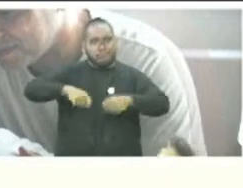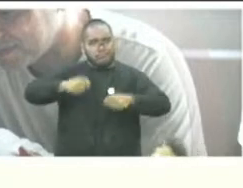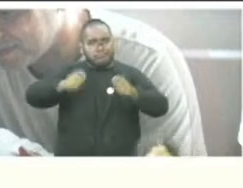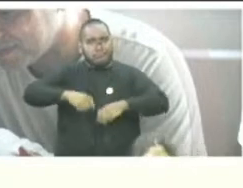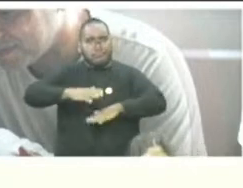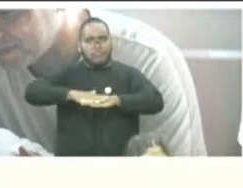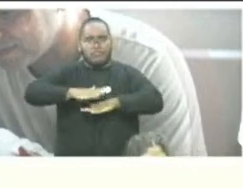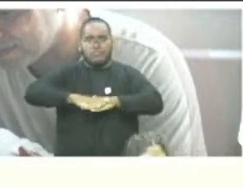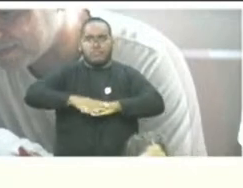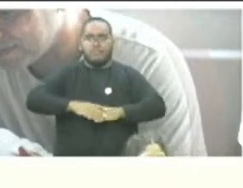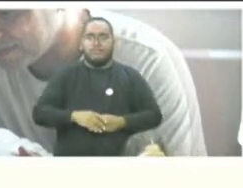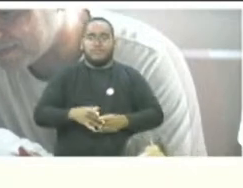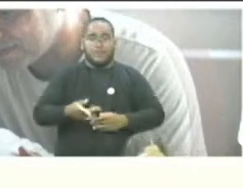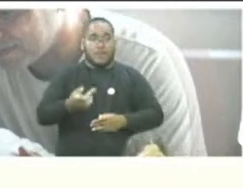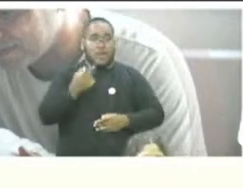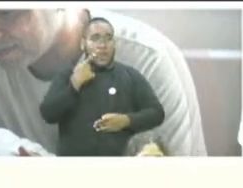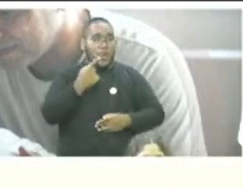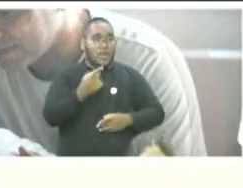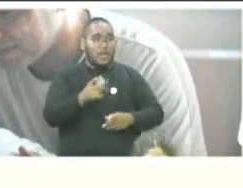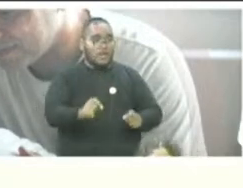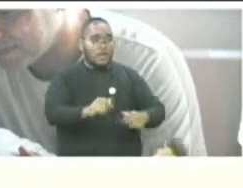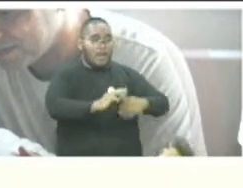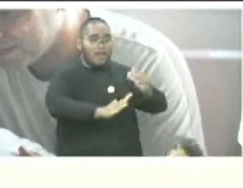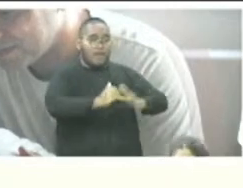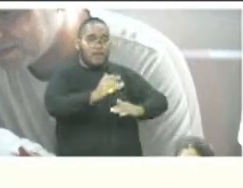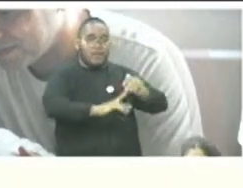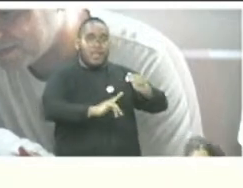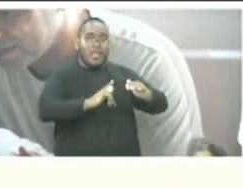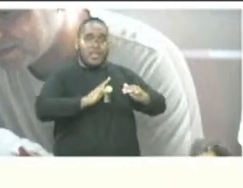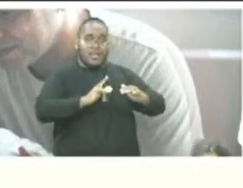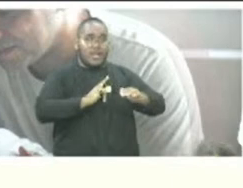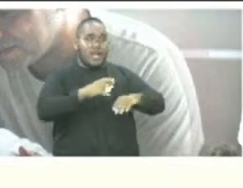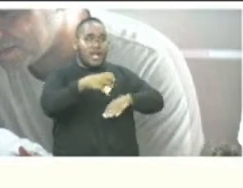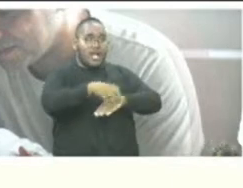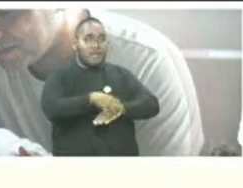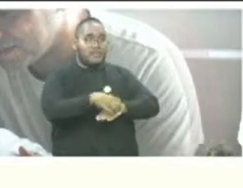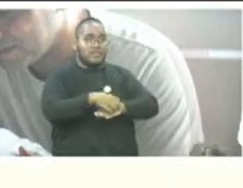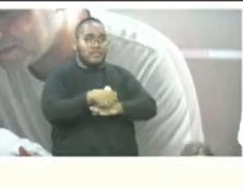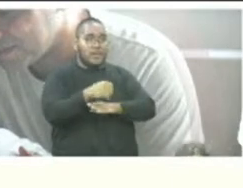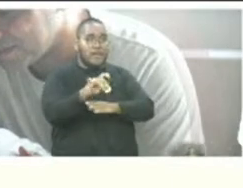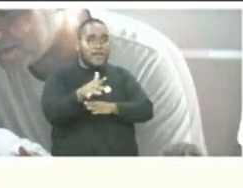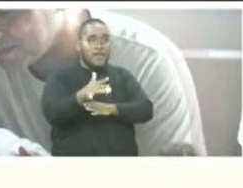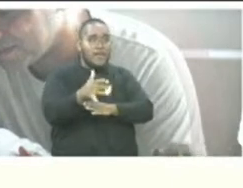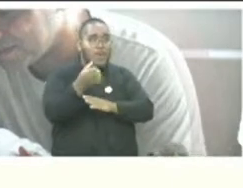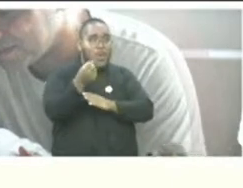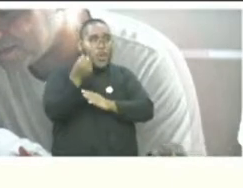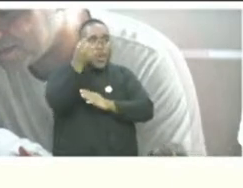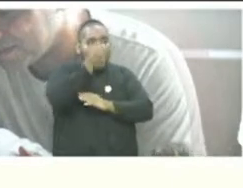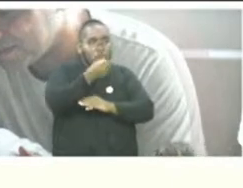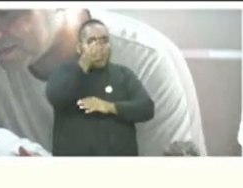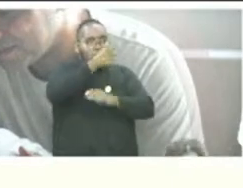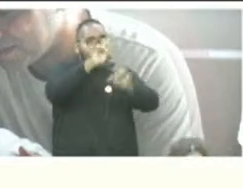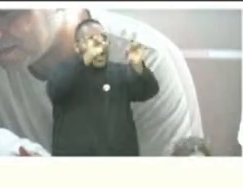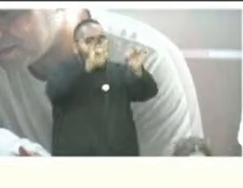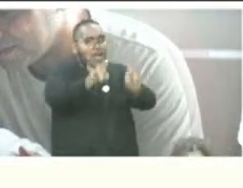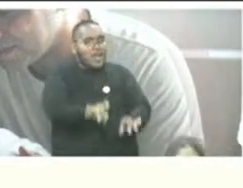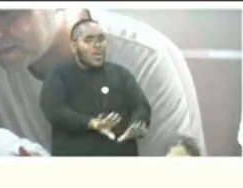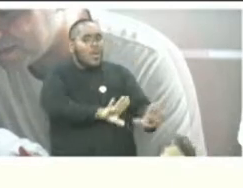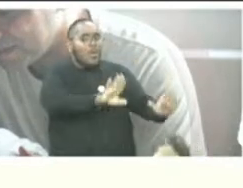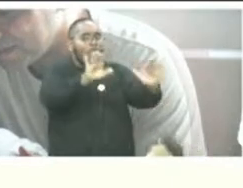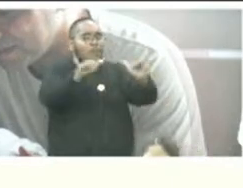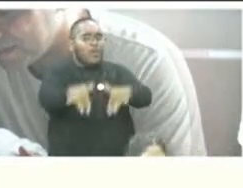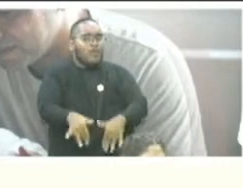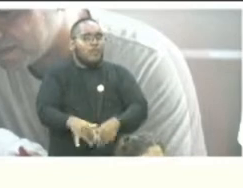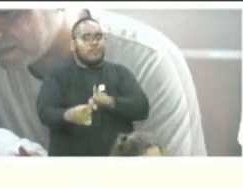esses profissionais tenham, no mínimo, uma capacitação de 8 horas específica para atendimento de